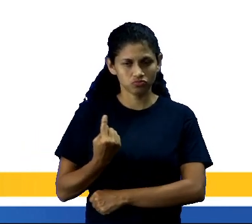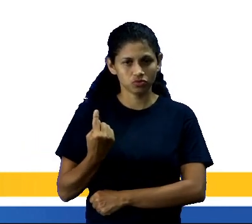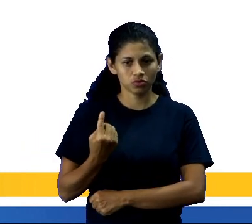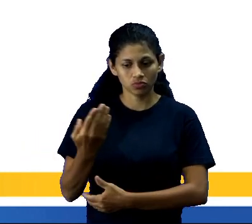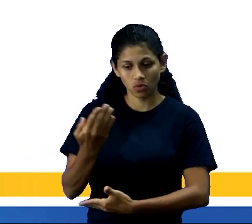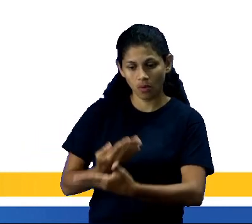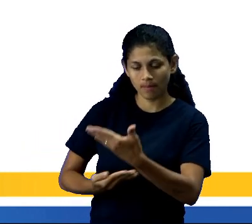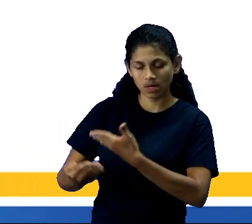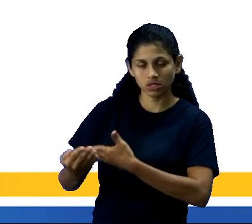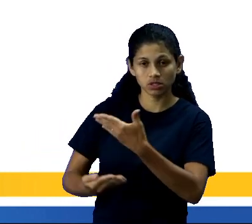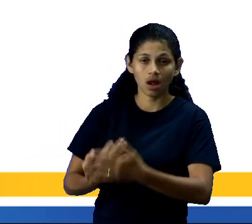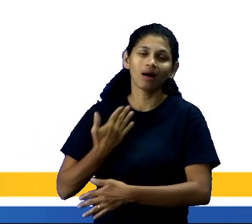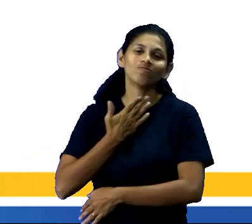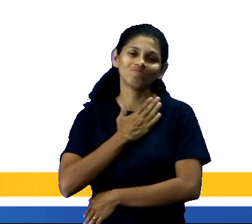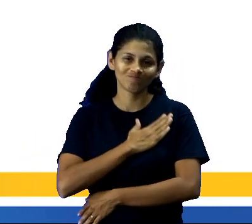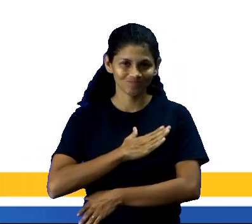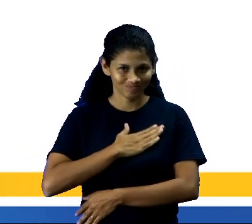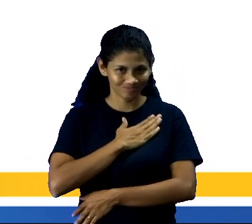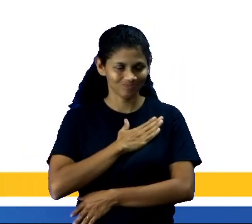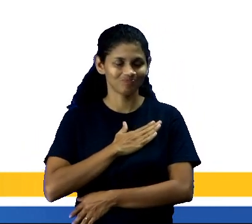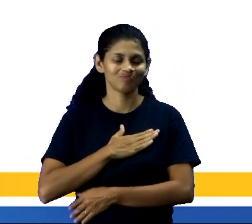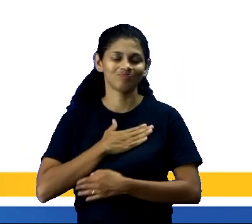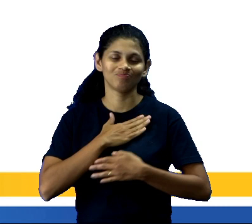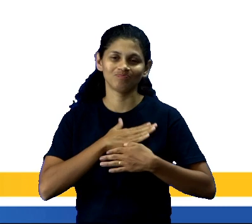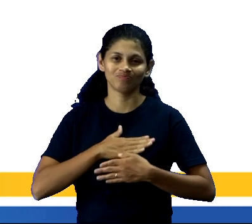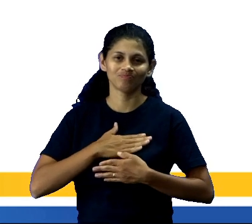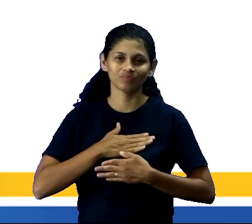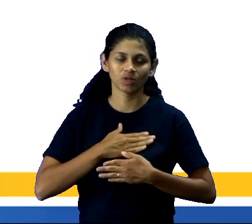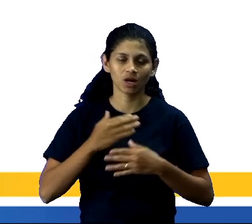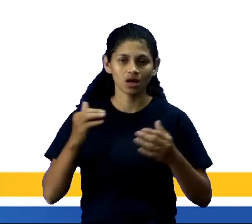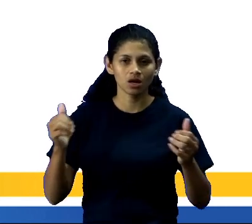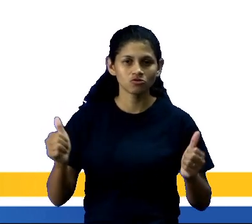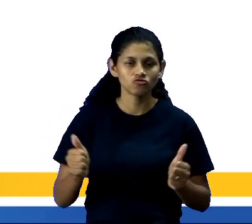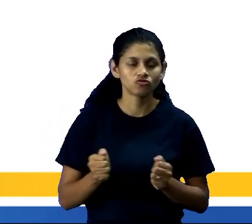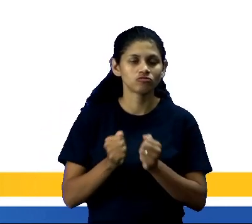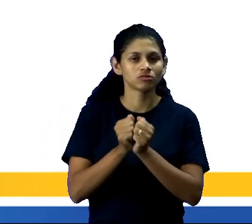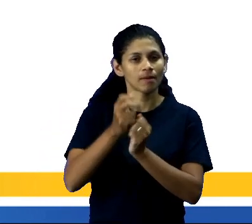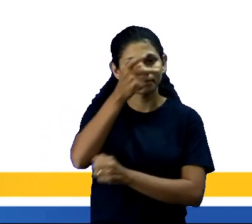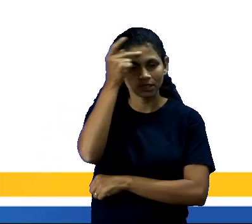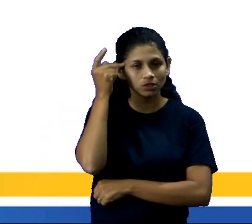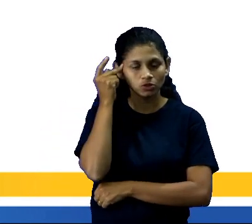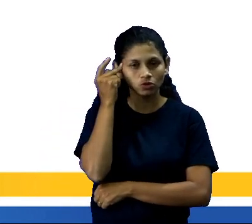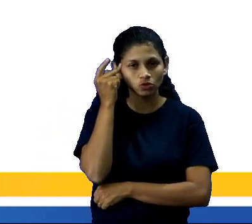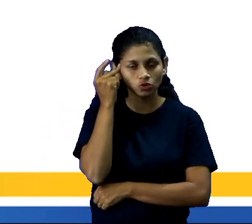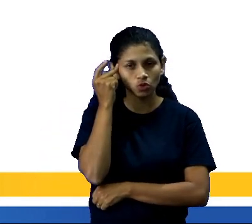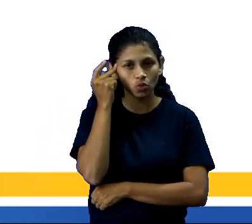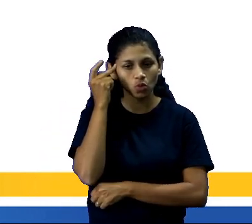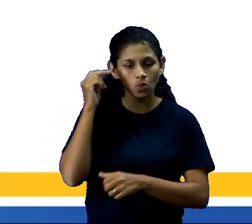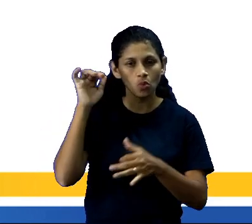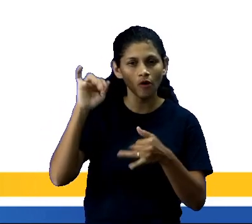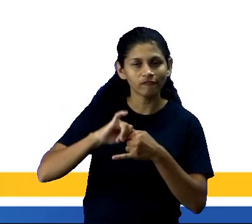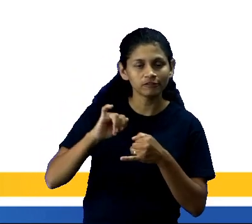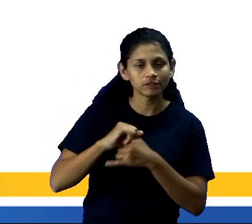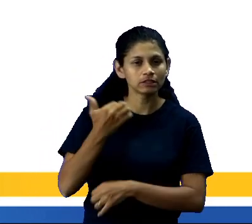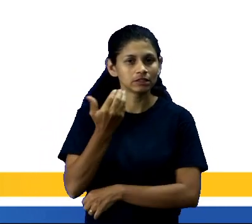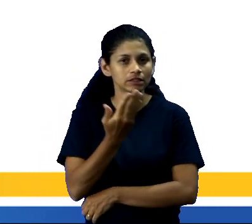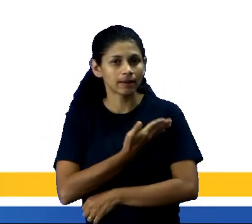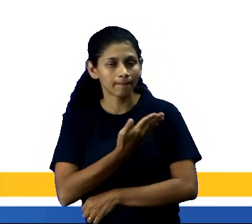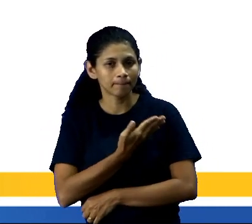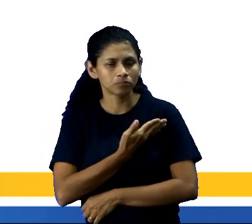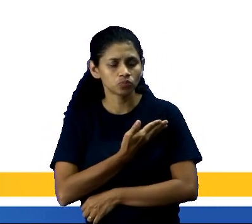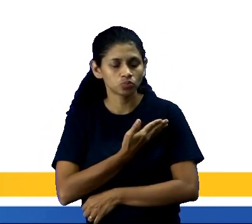compartilhar a leitura é um prazer que une pessoas, faz amigos, ensina, educa,